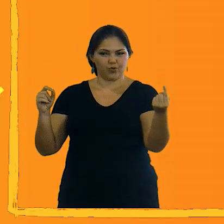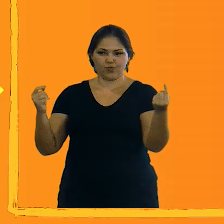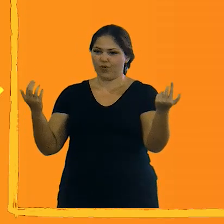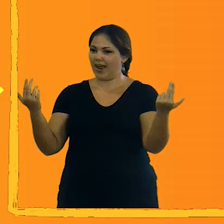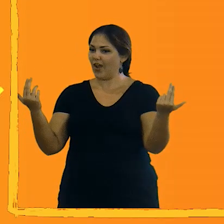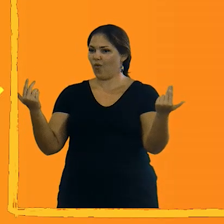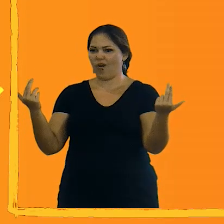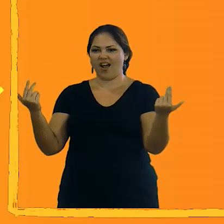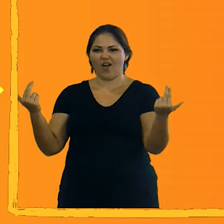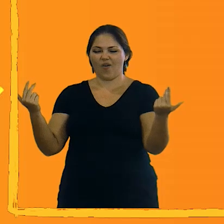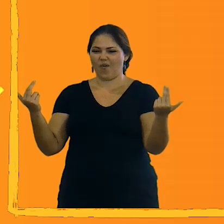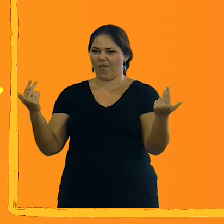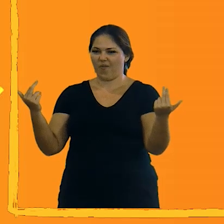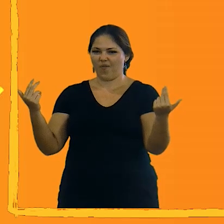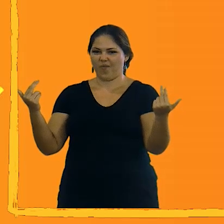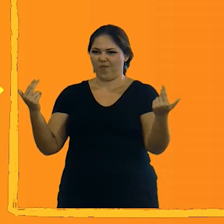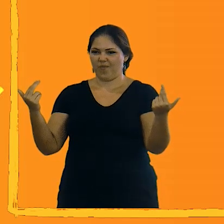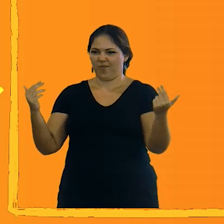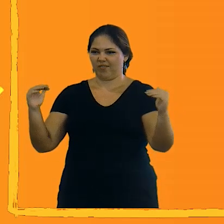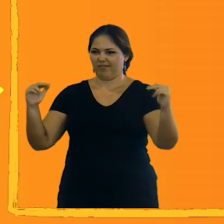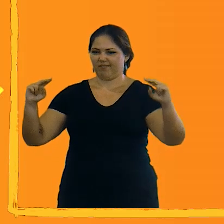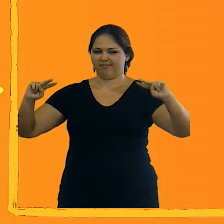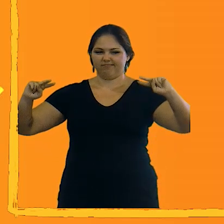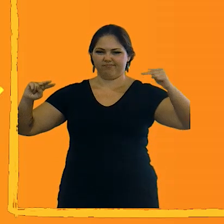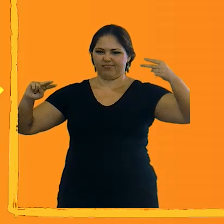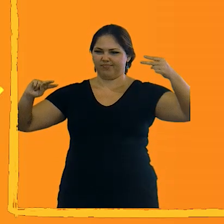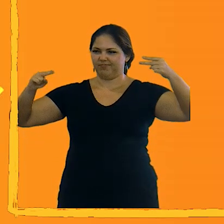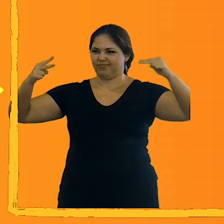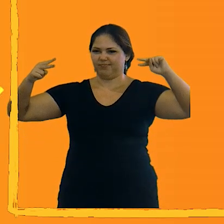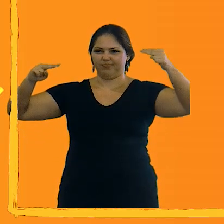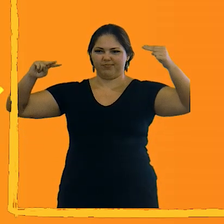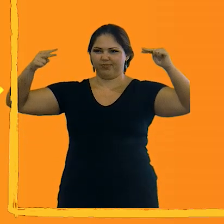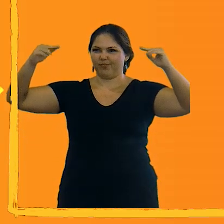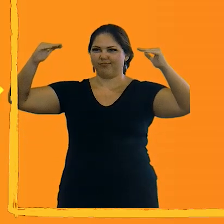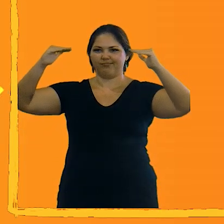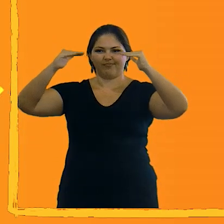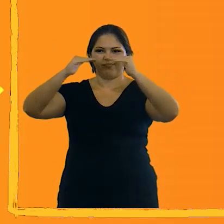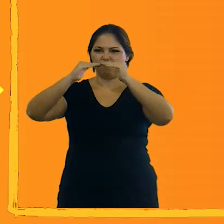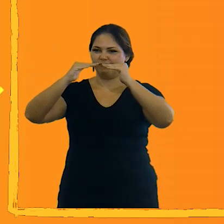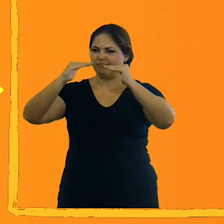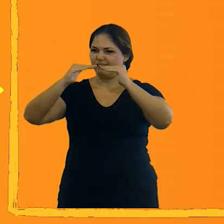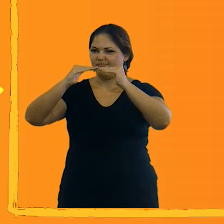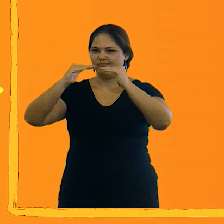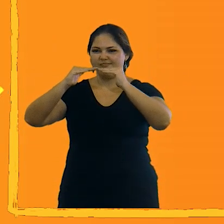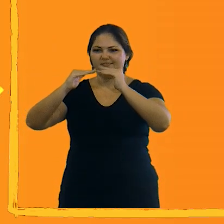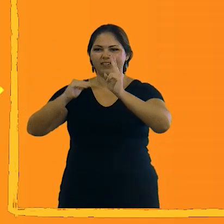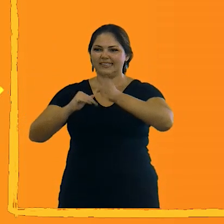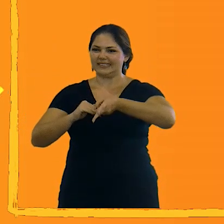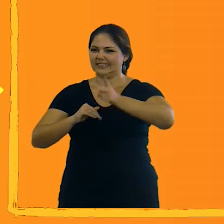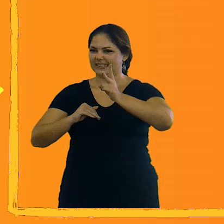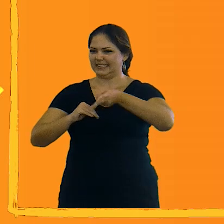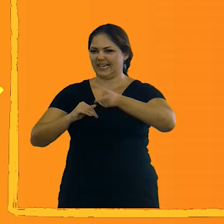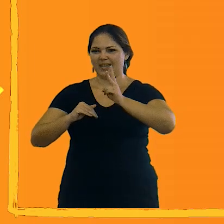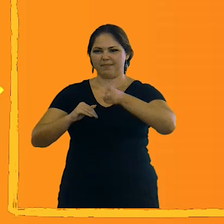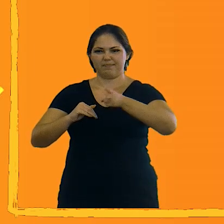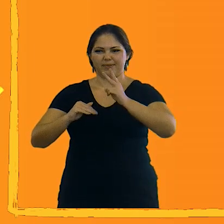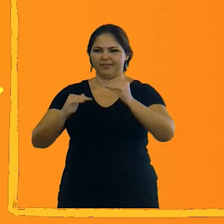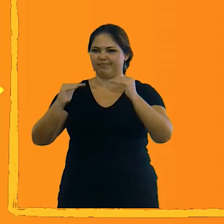a mesmo que 150 3 é o mesmo que 2 4 ou seja